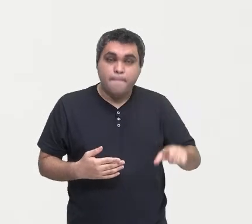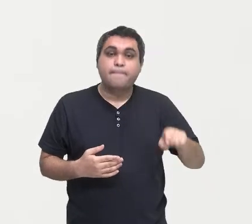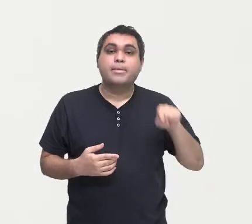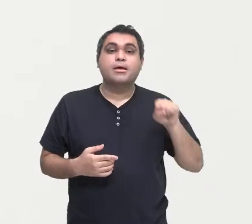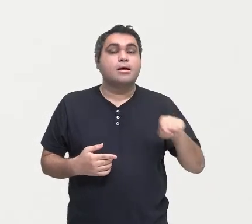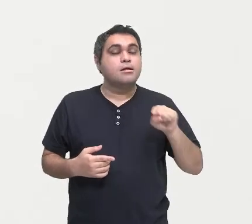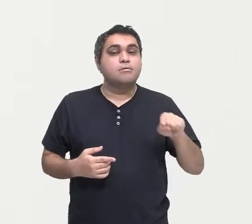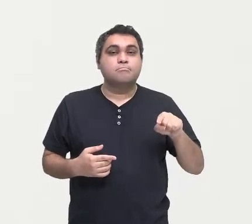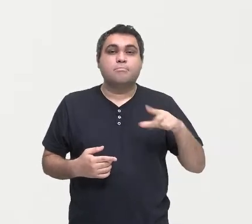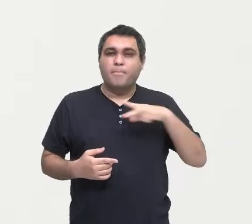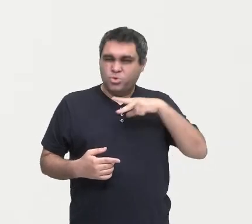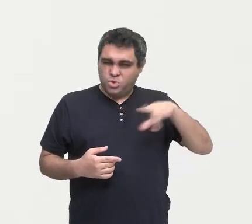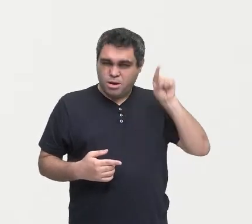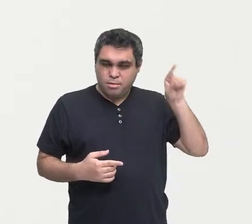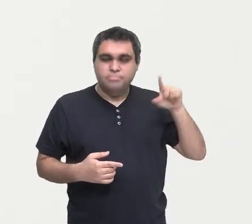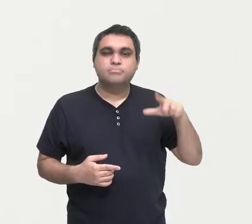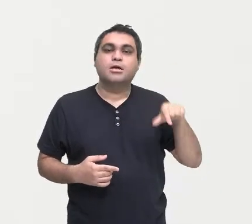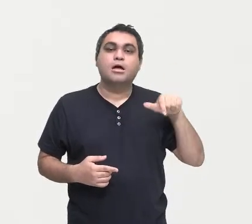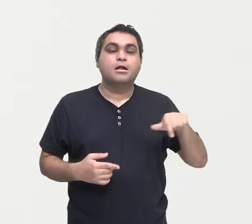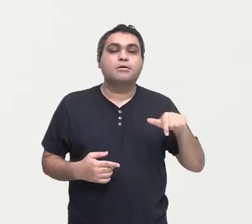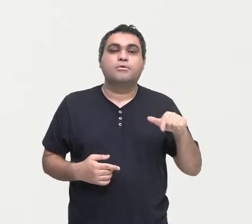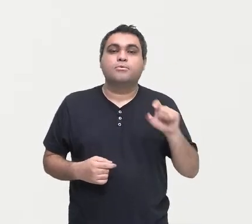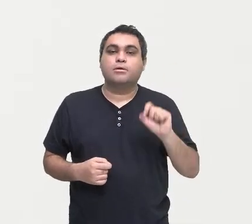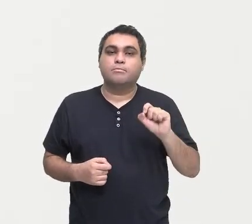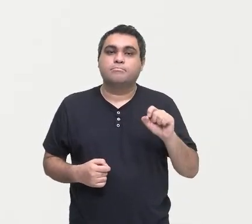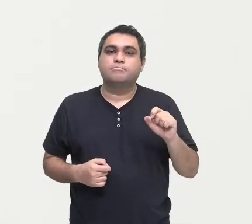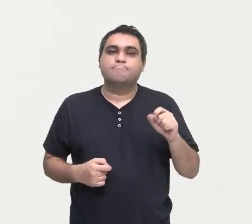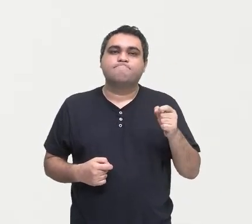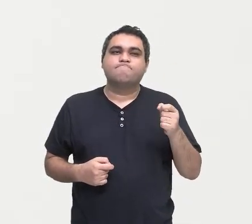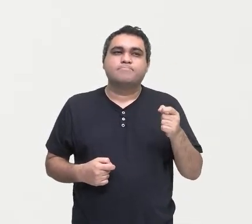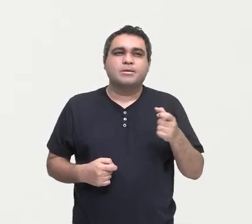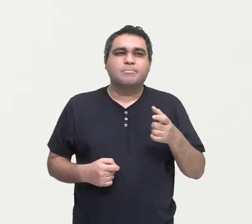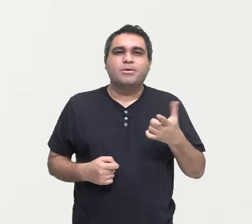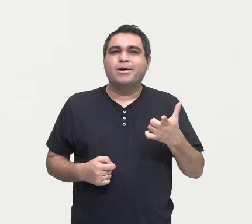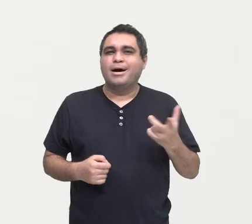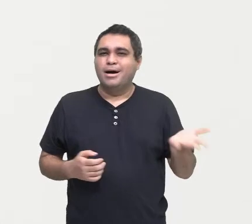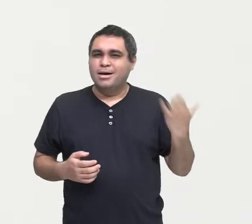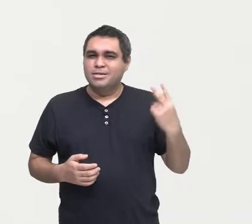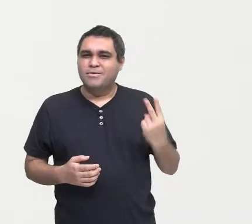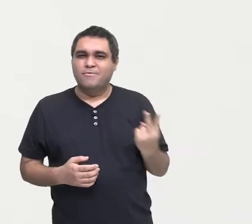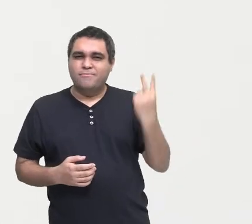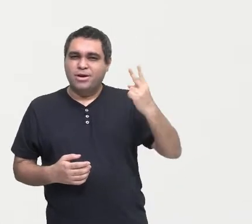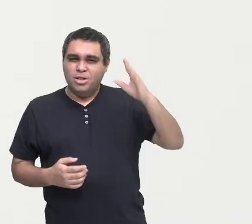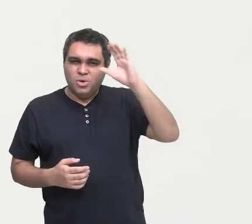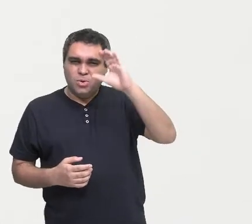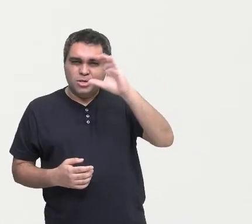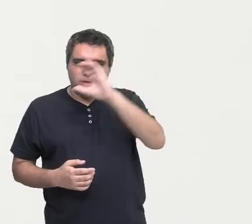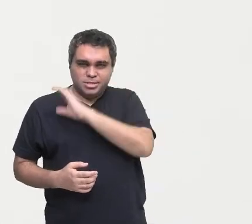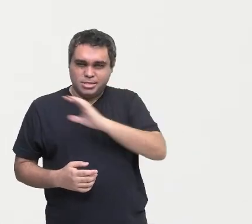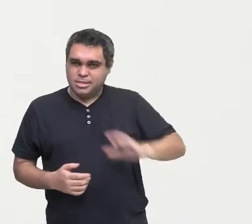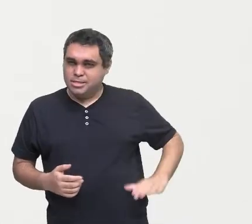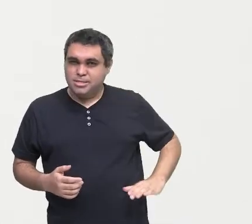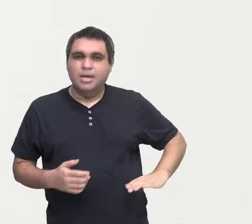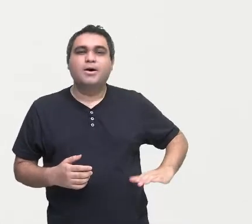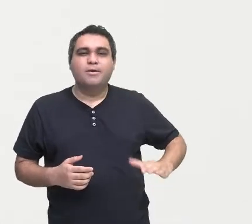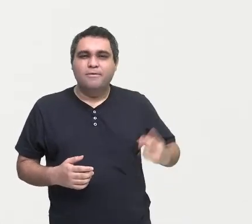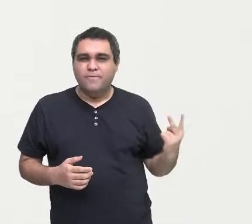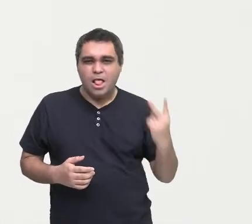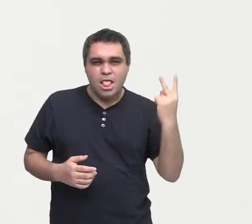é importante isso aqui. O texto dele vai trazer uma característica de moral, ele